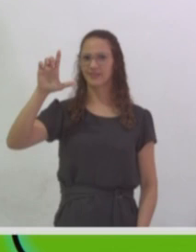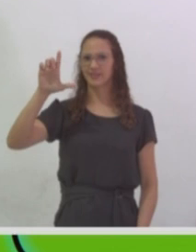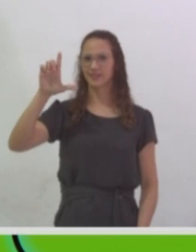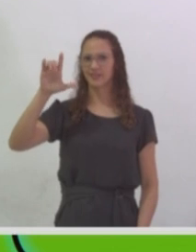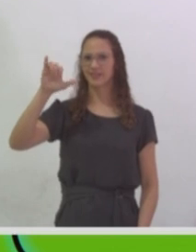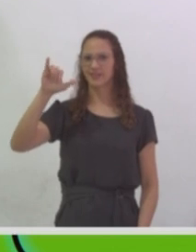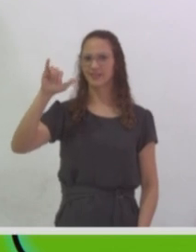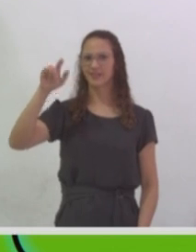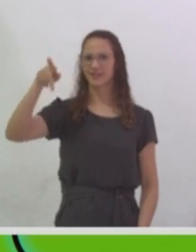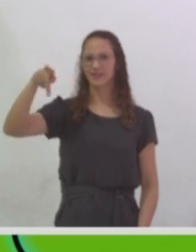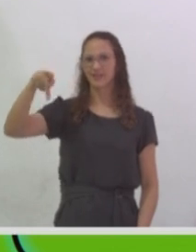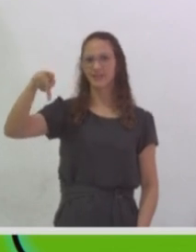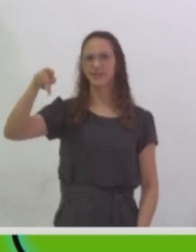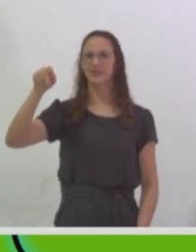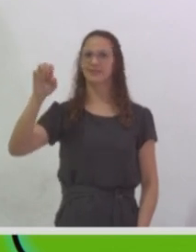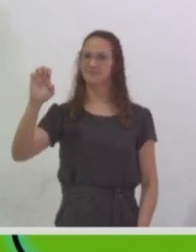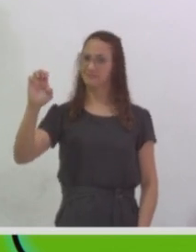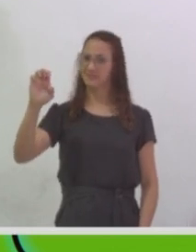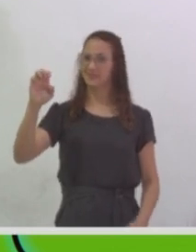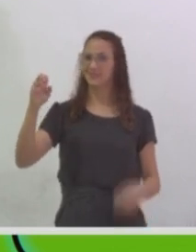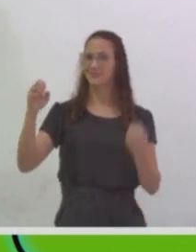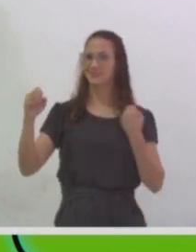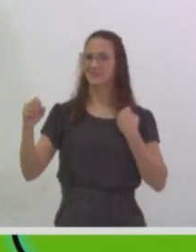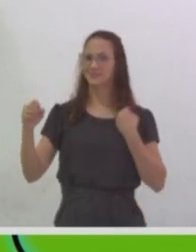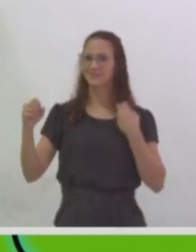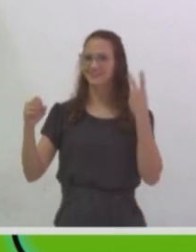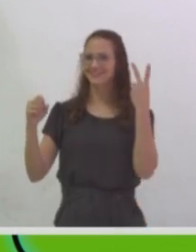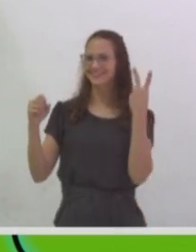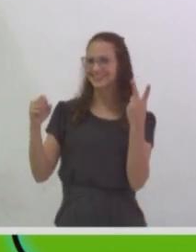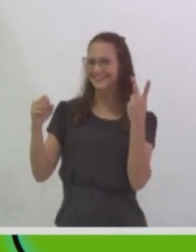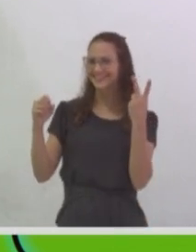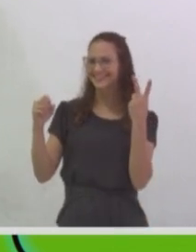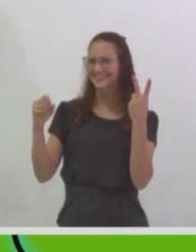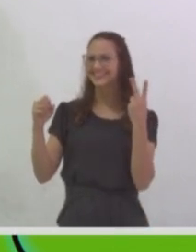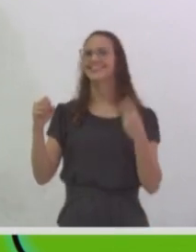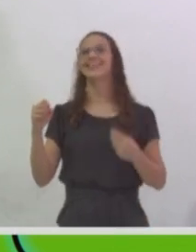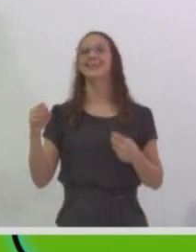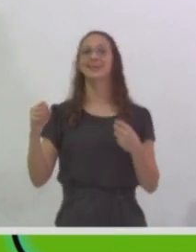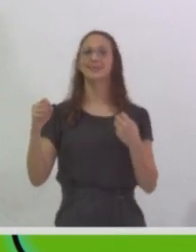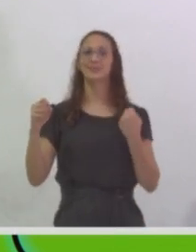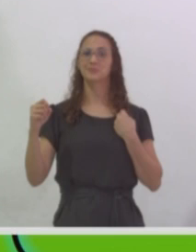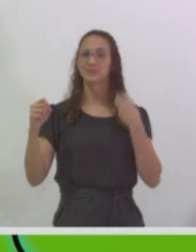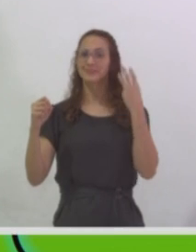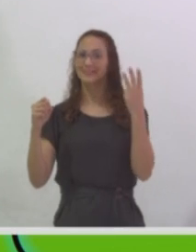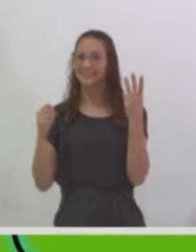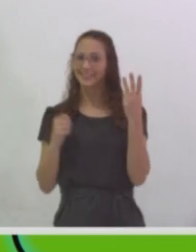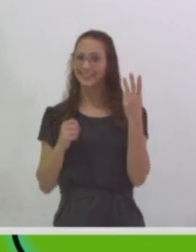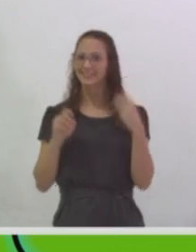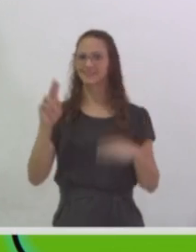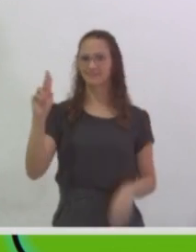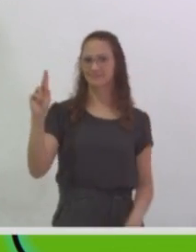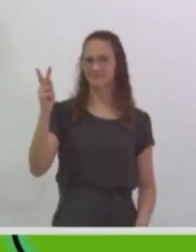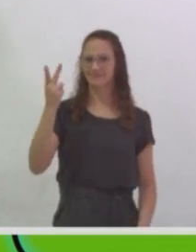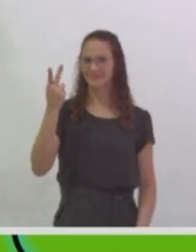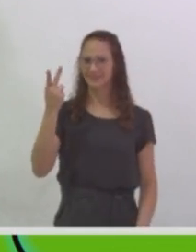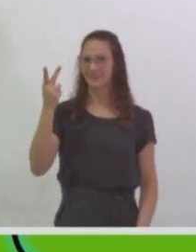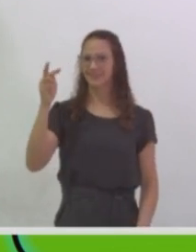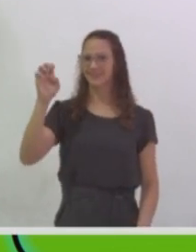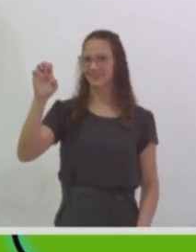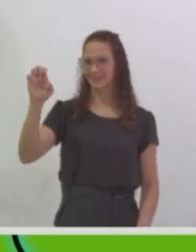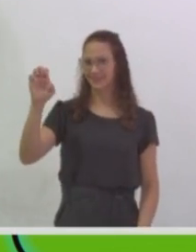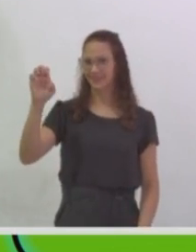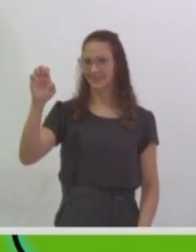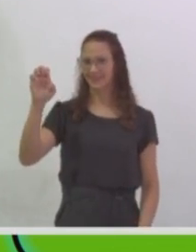Pê. Esse é o nosso personagem número 2. Agora o nosso personagem número 3. H com E,